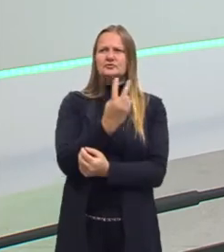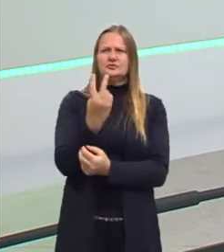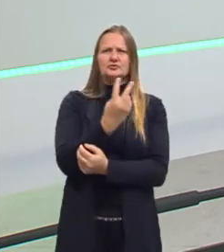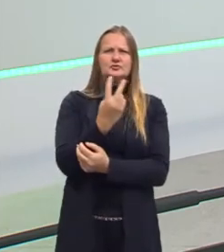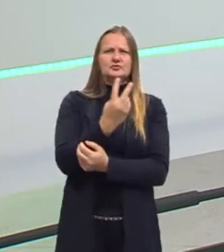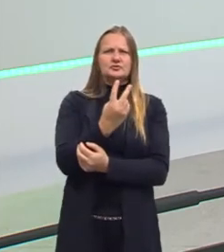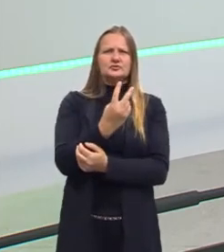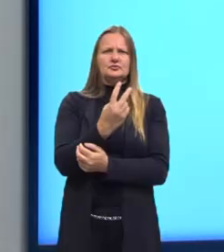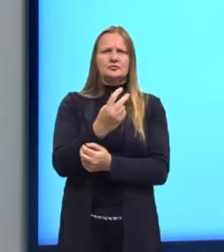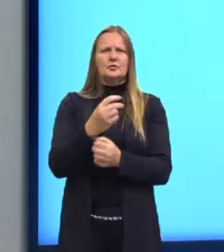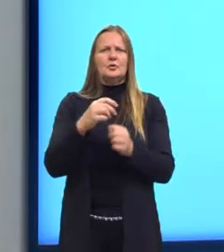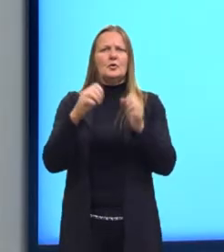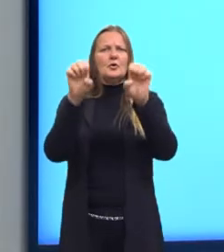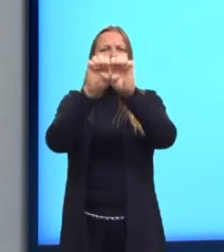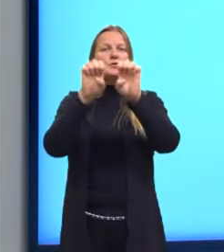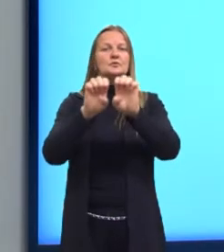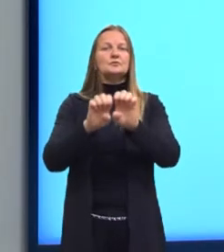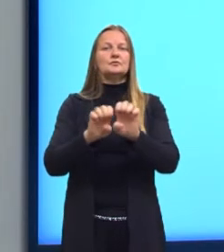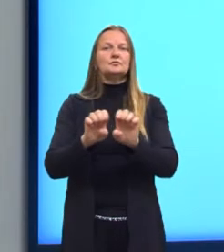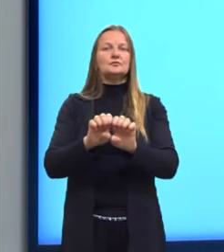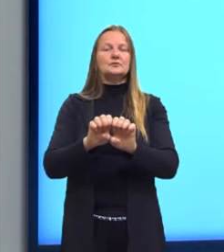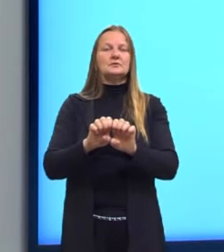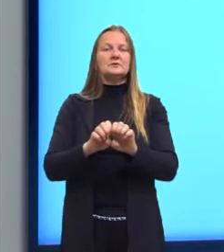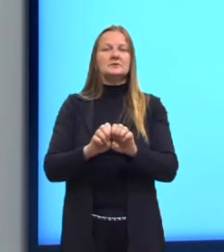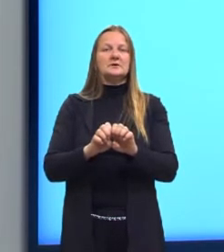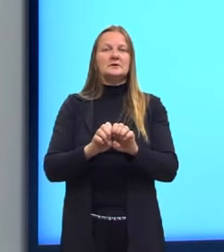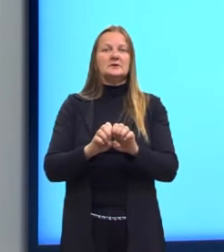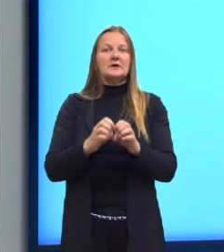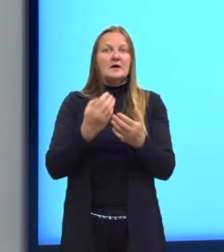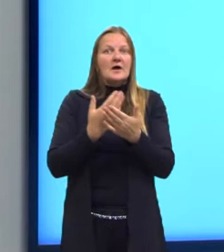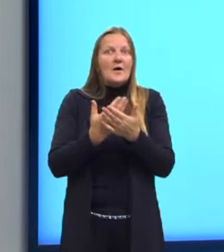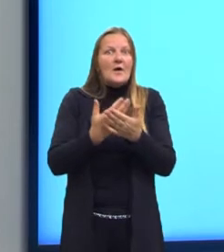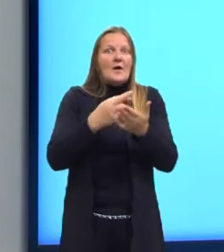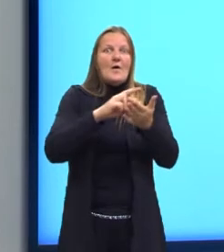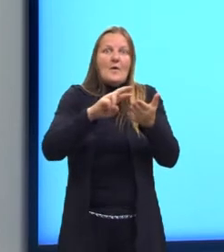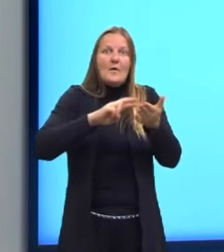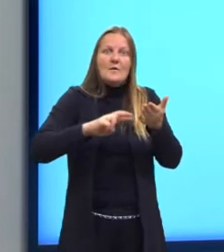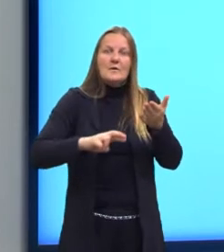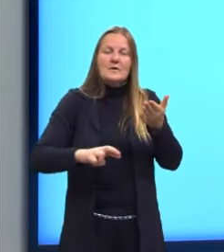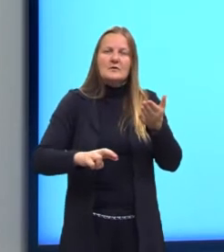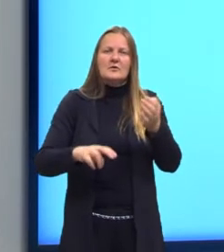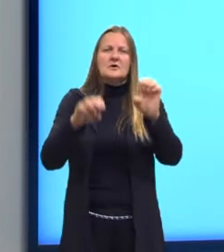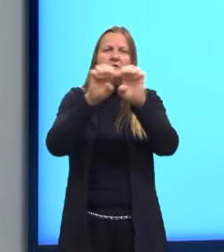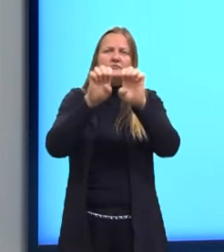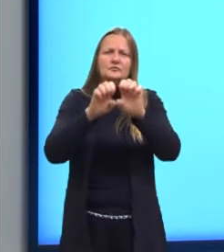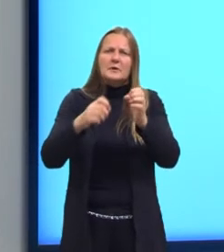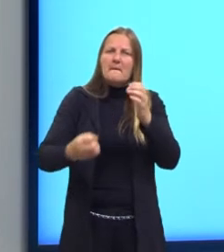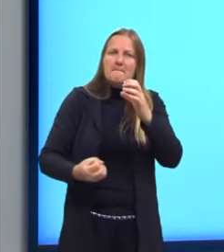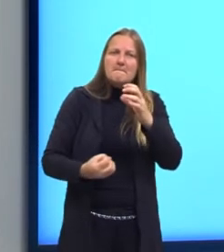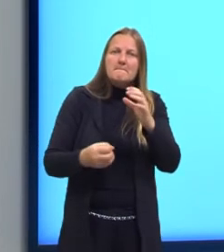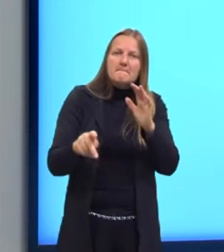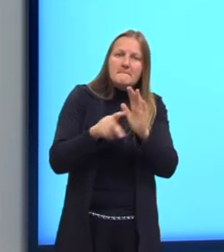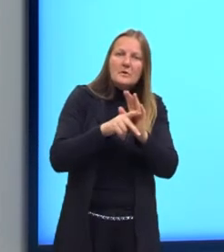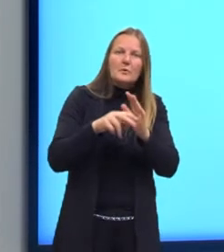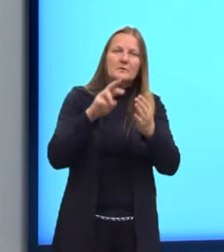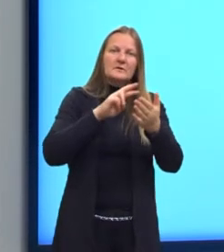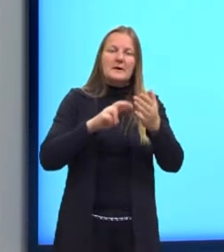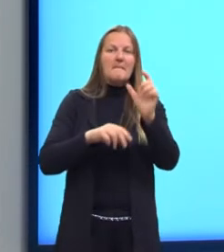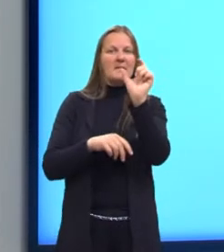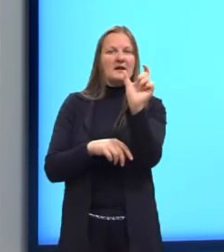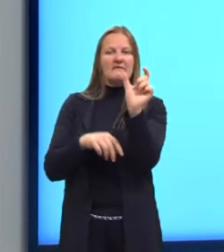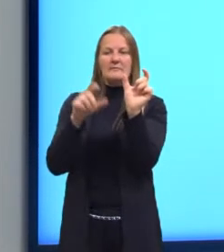esqueleto dessa imagem com esqueleto que eu tô falando que é a estrutura a palavra é a mesma